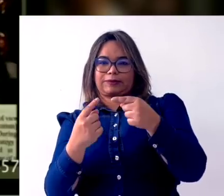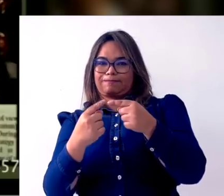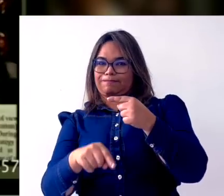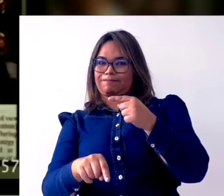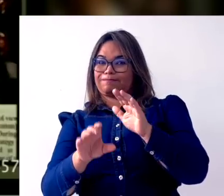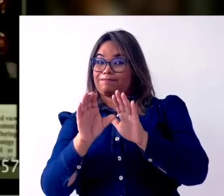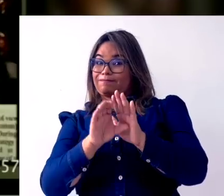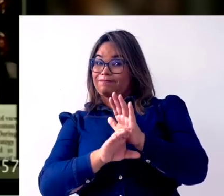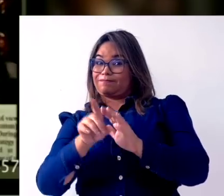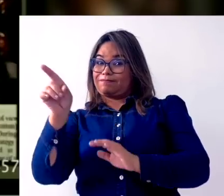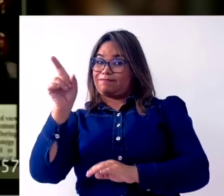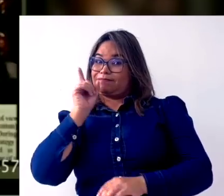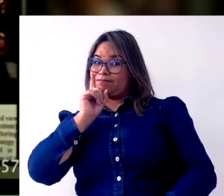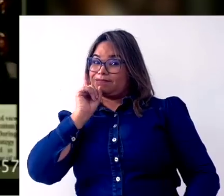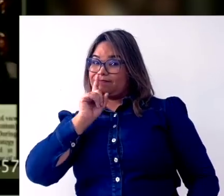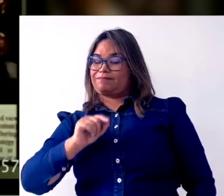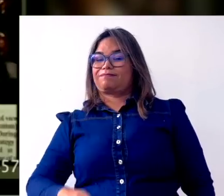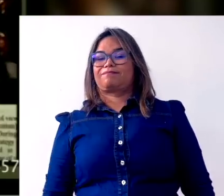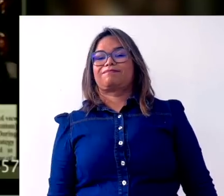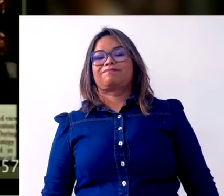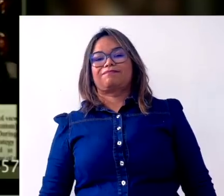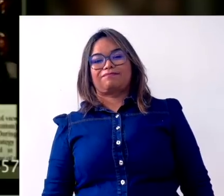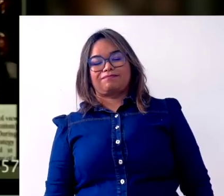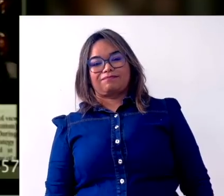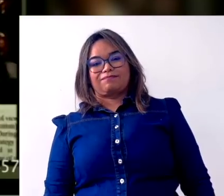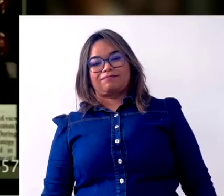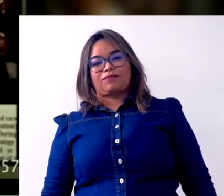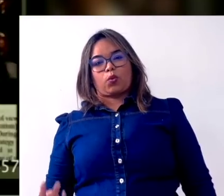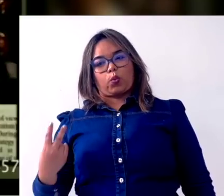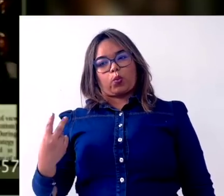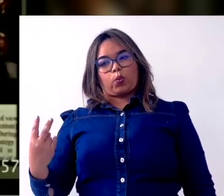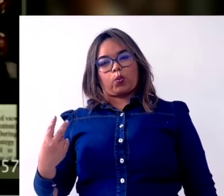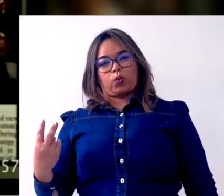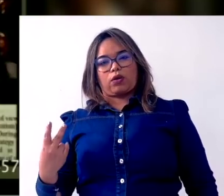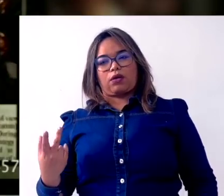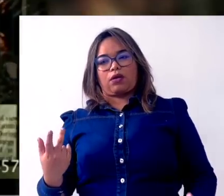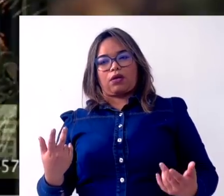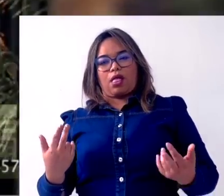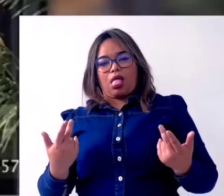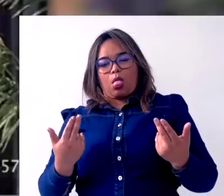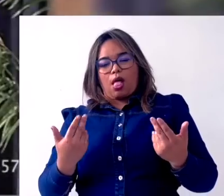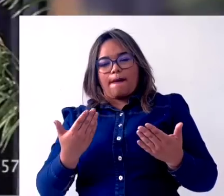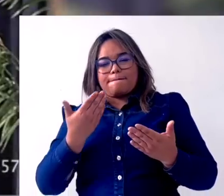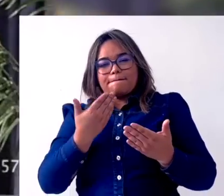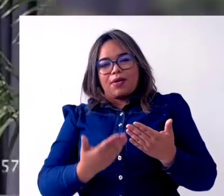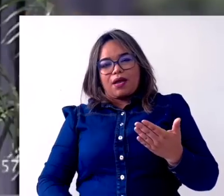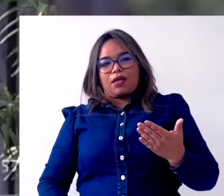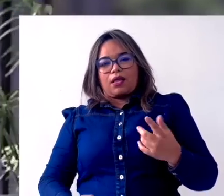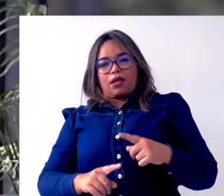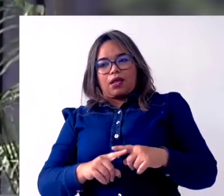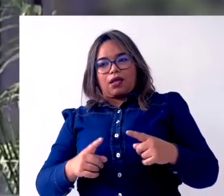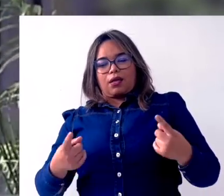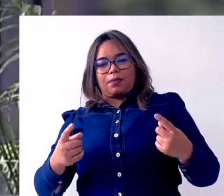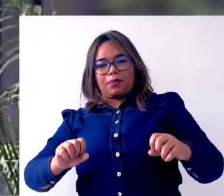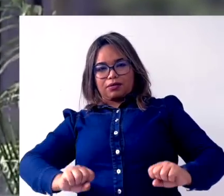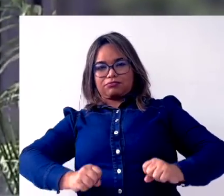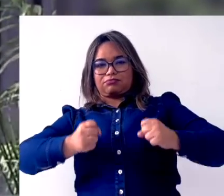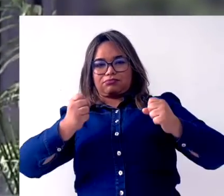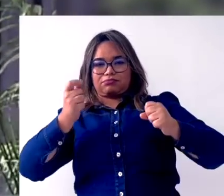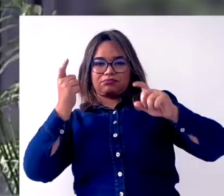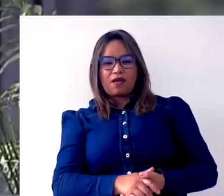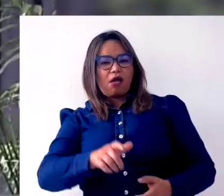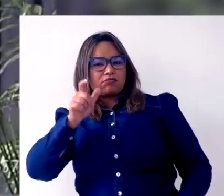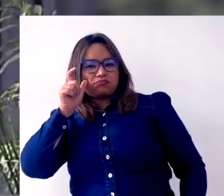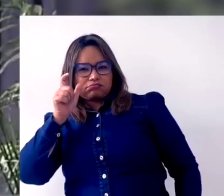americana. Ambos receberam uma mini ferida e sobreviveram. Isso não é significativo, é apenas interessante. É